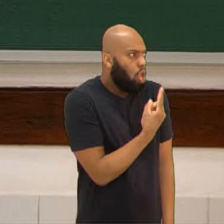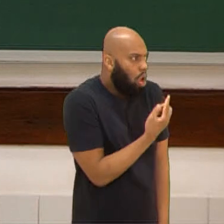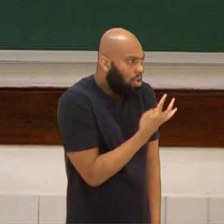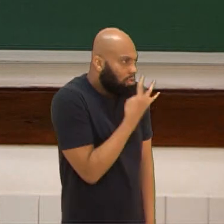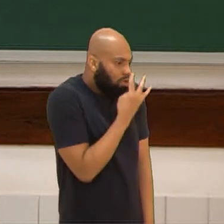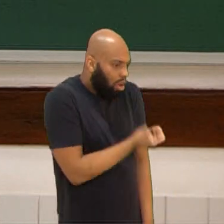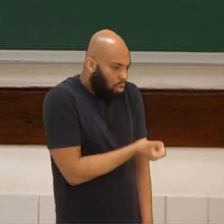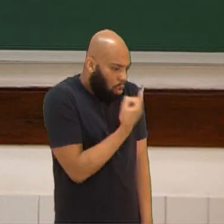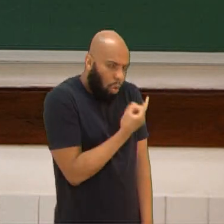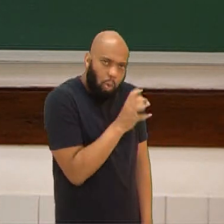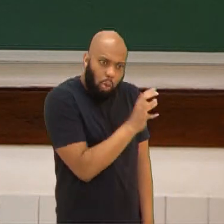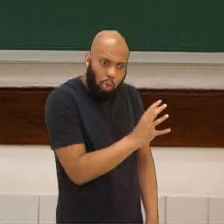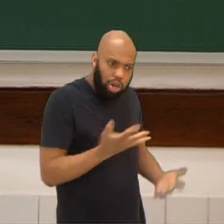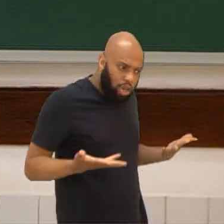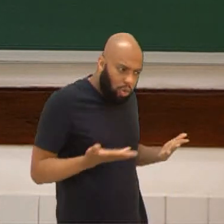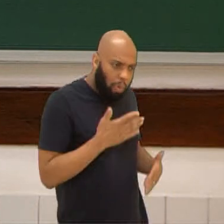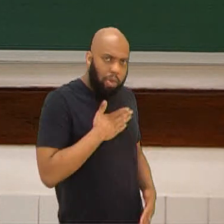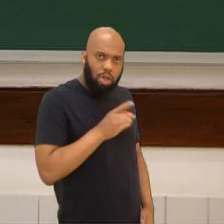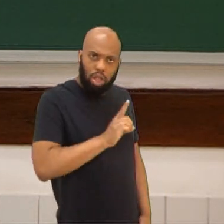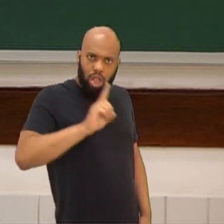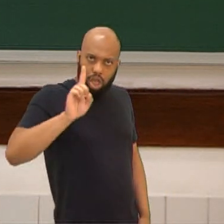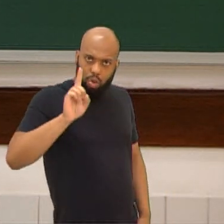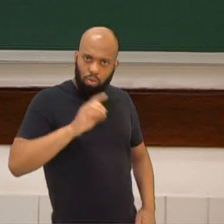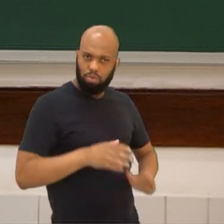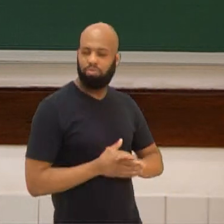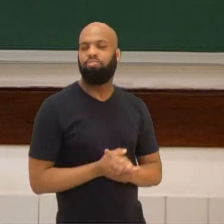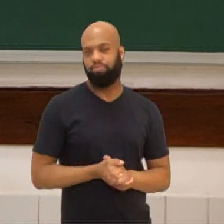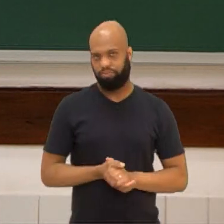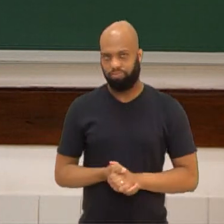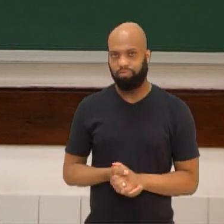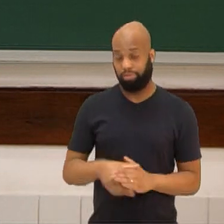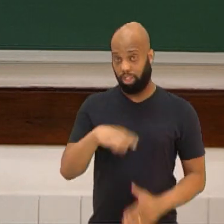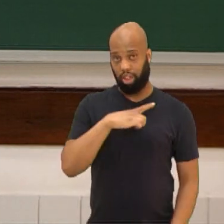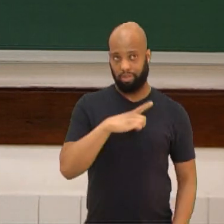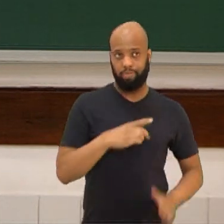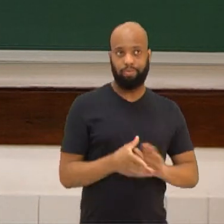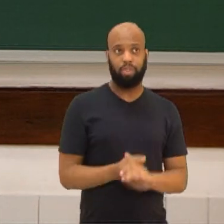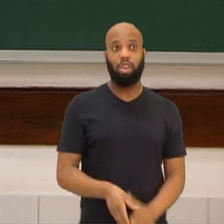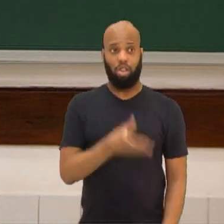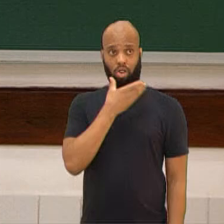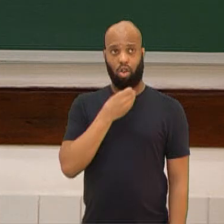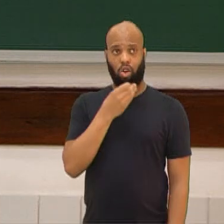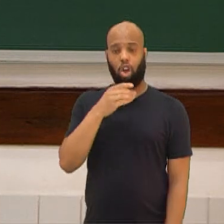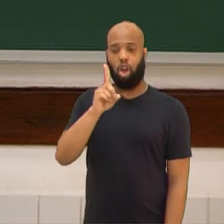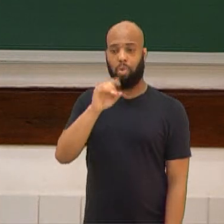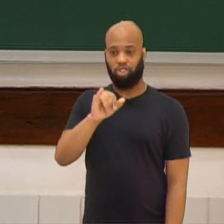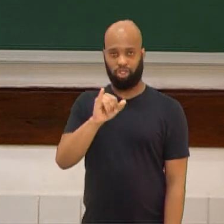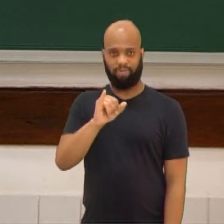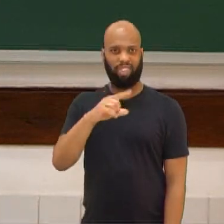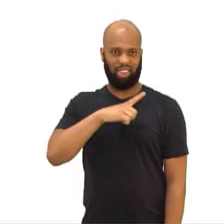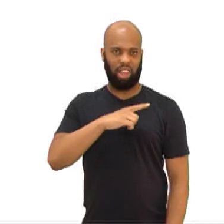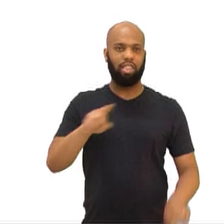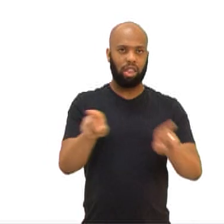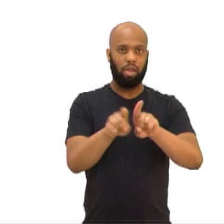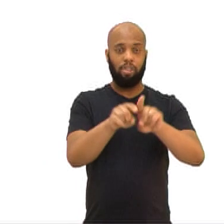muito mal, e no jornal também. O Di Cavalcanti, um dos artistas, ele tem uma frase bem bacana. Seria